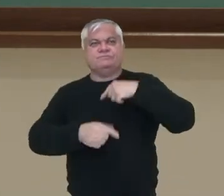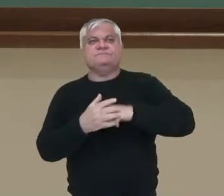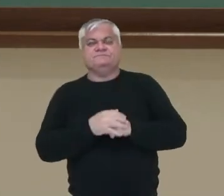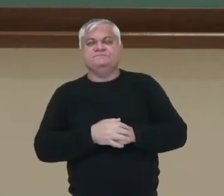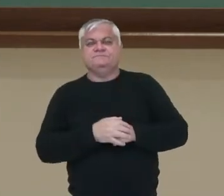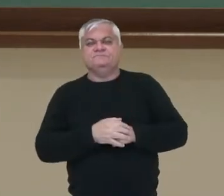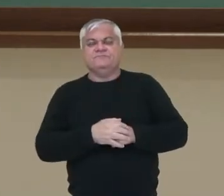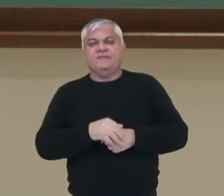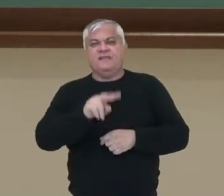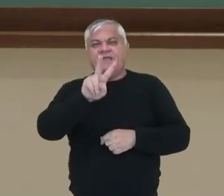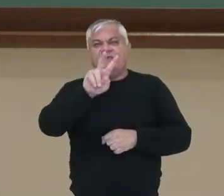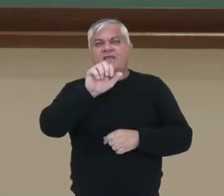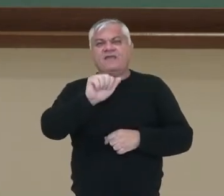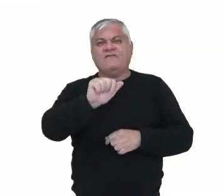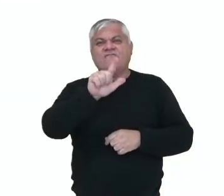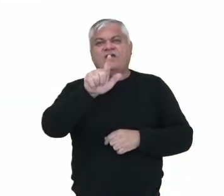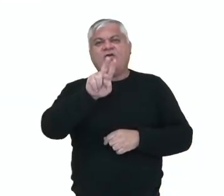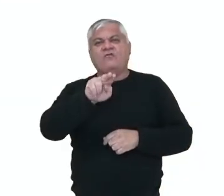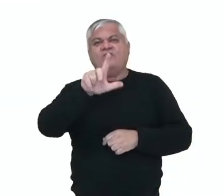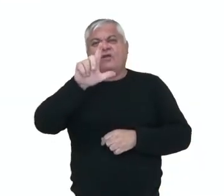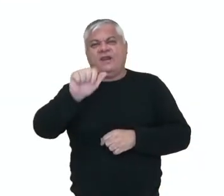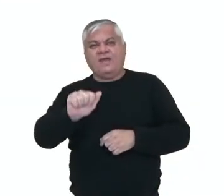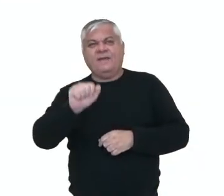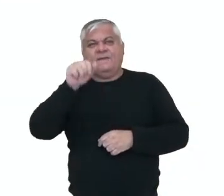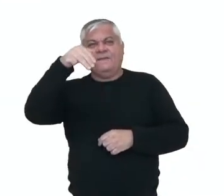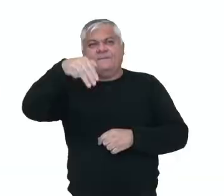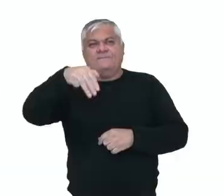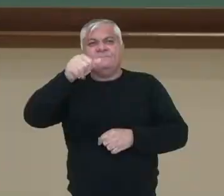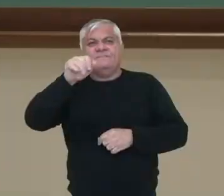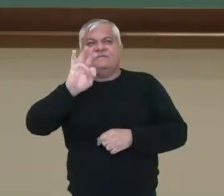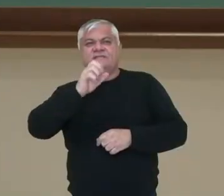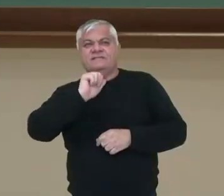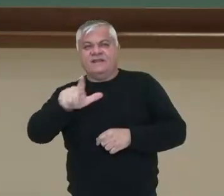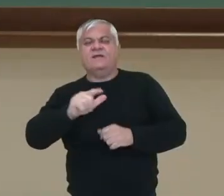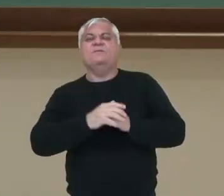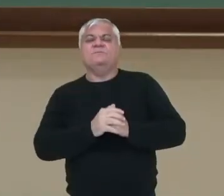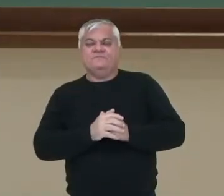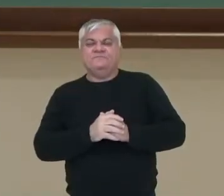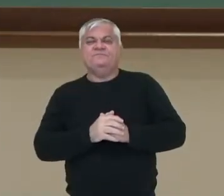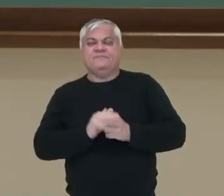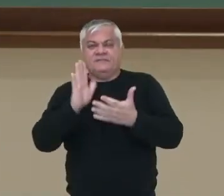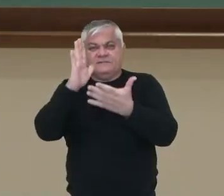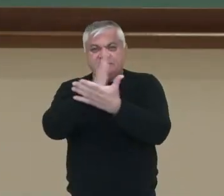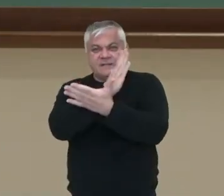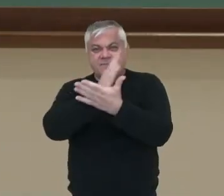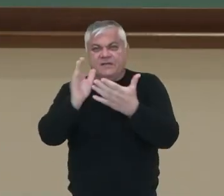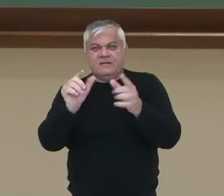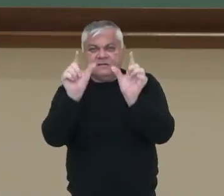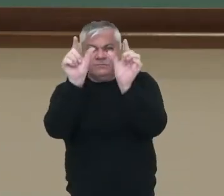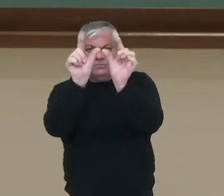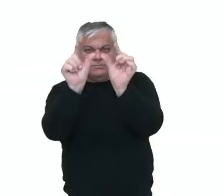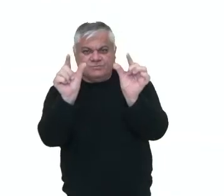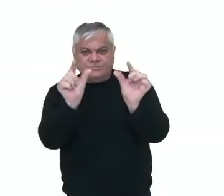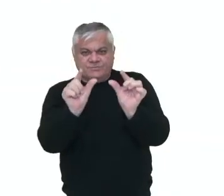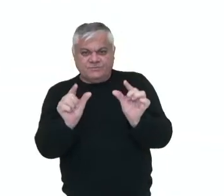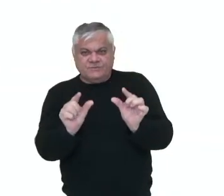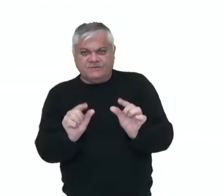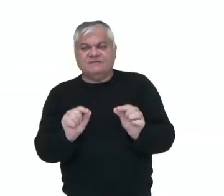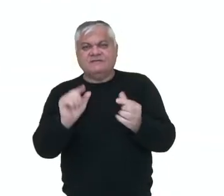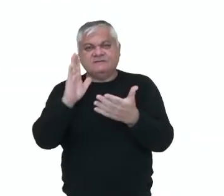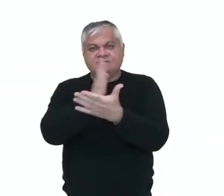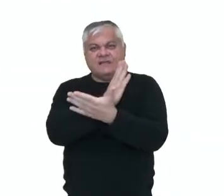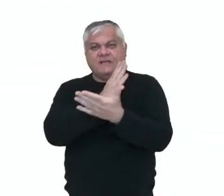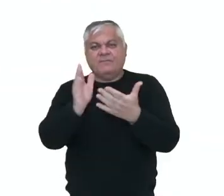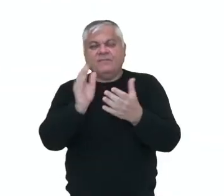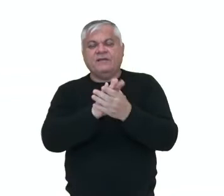válvula tricúspide e a válvula mitral são essas duas válvulazinhas aqui que separam o átrio do ventrículo e que